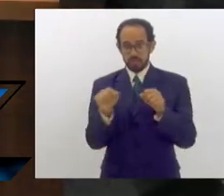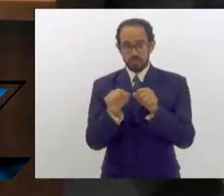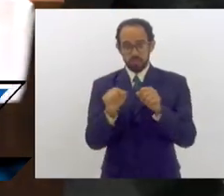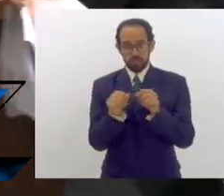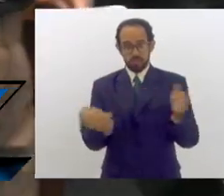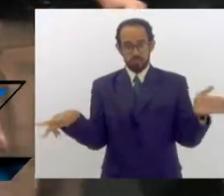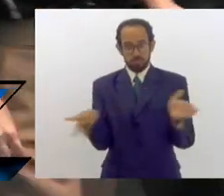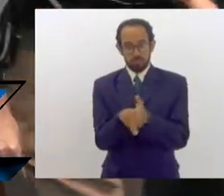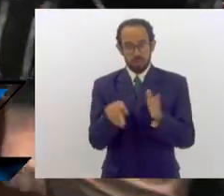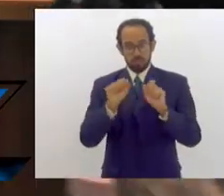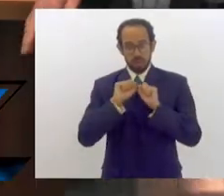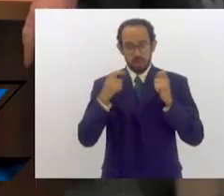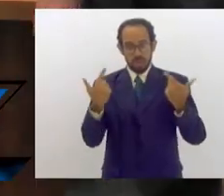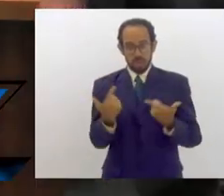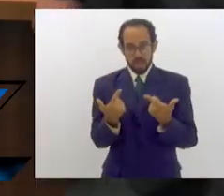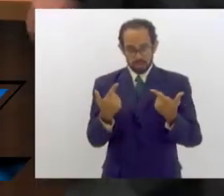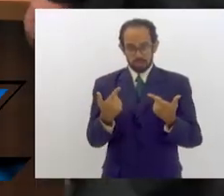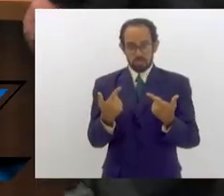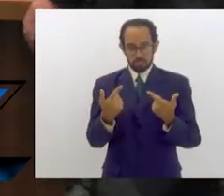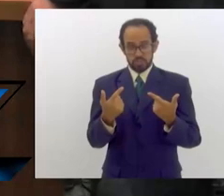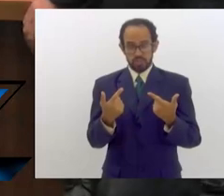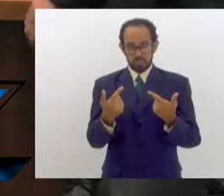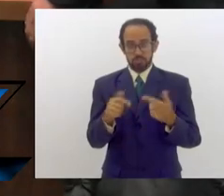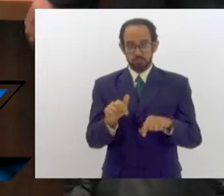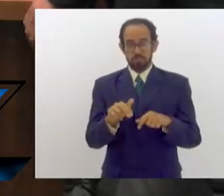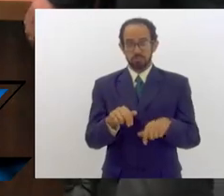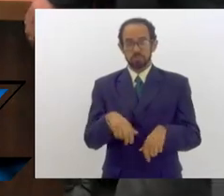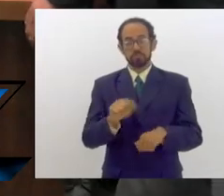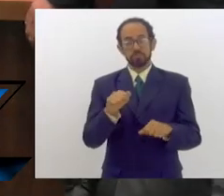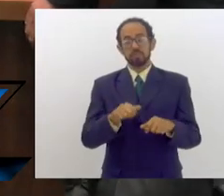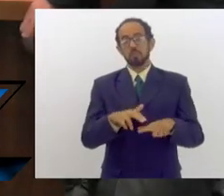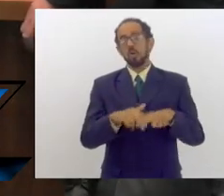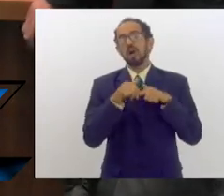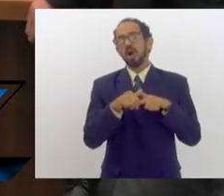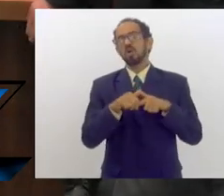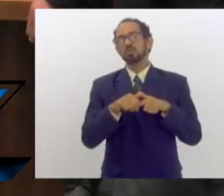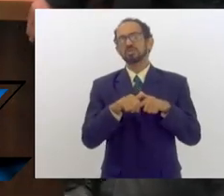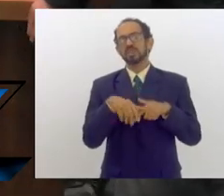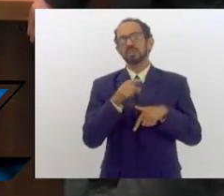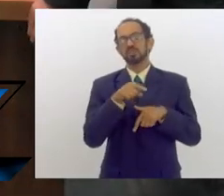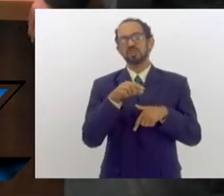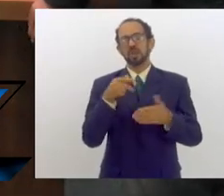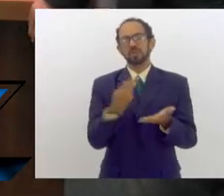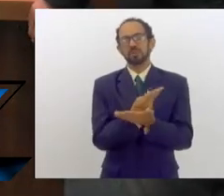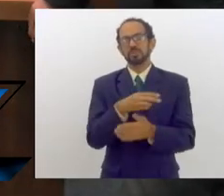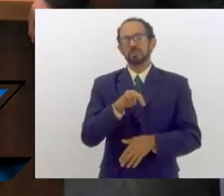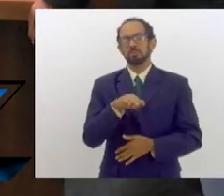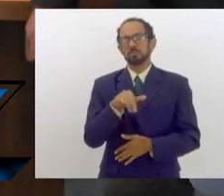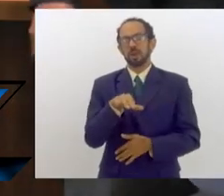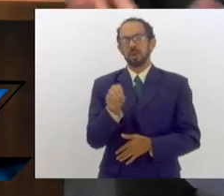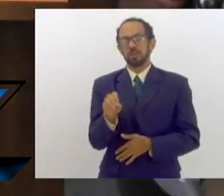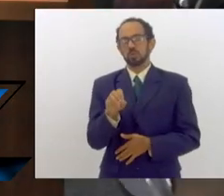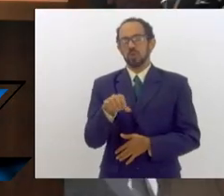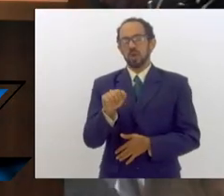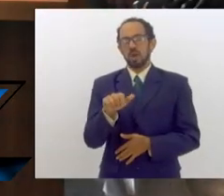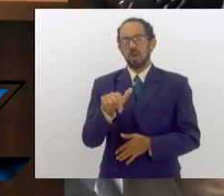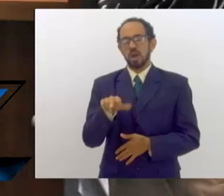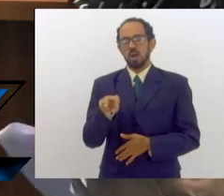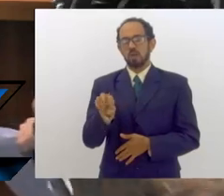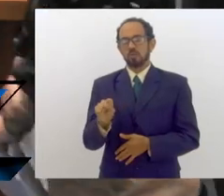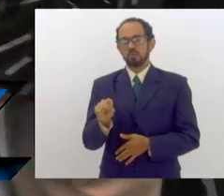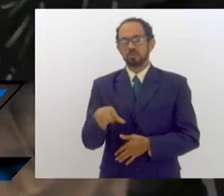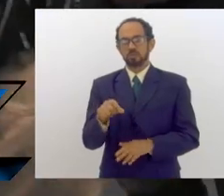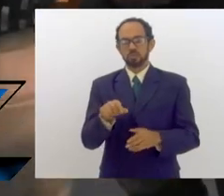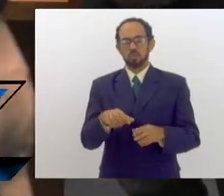Assembleia Legislativa acerca do caso do Mário Alves confirmou em depoimento à comissão Estadual